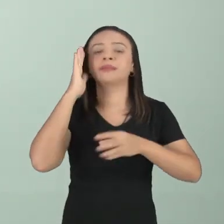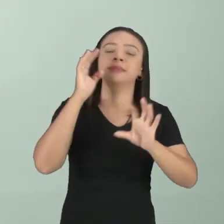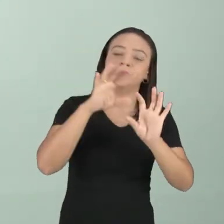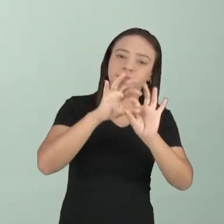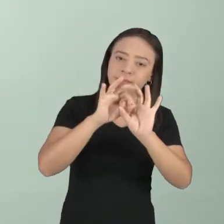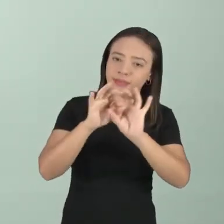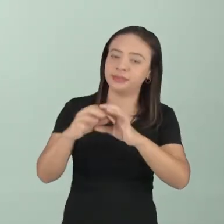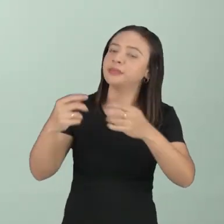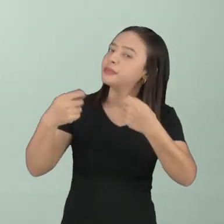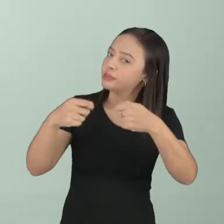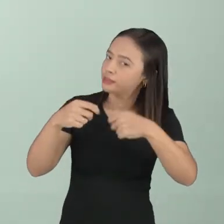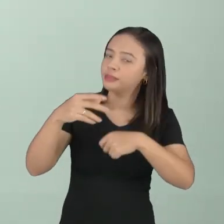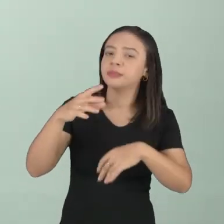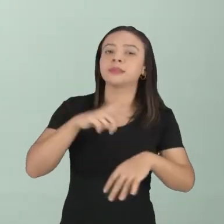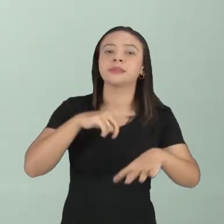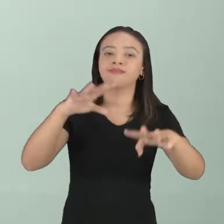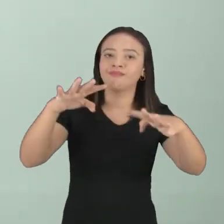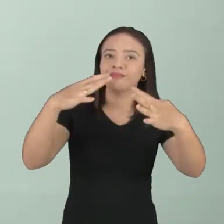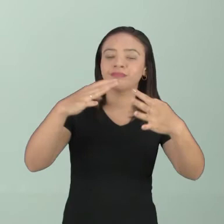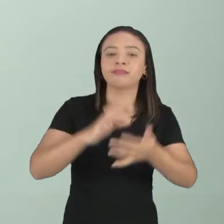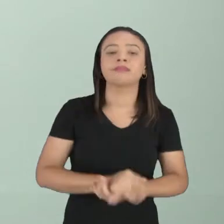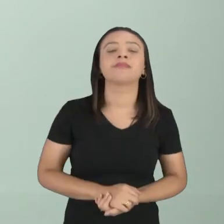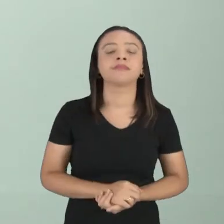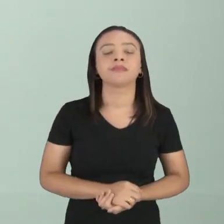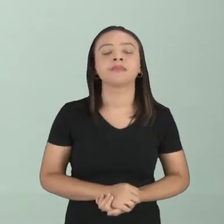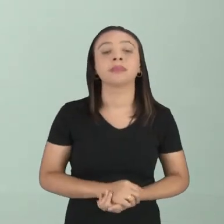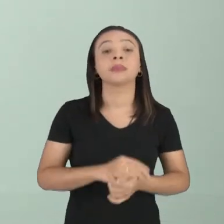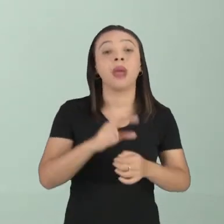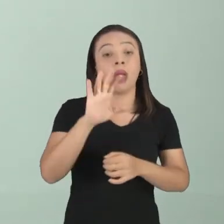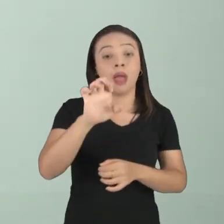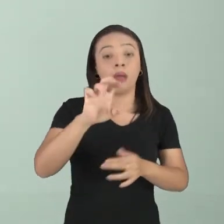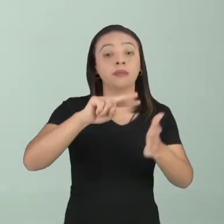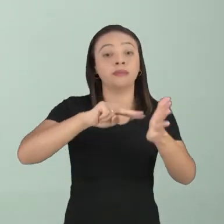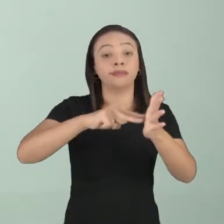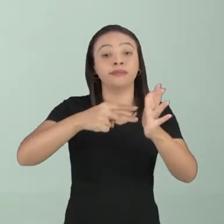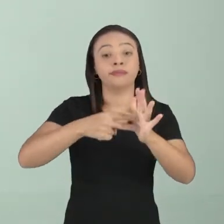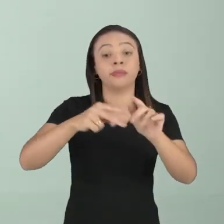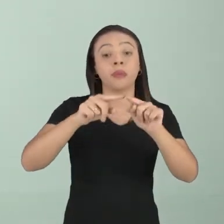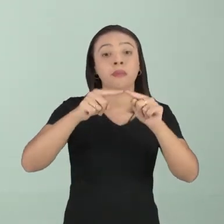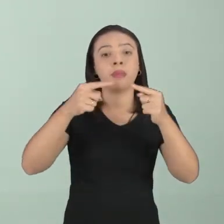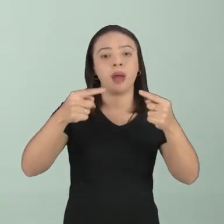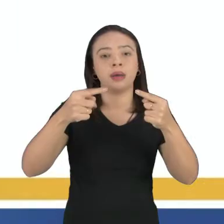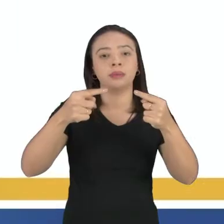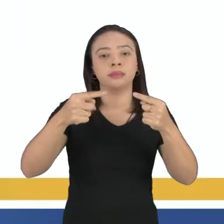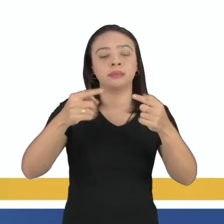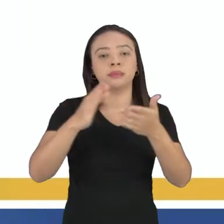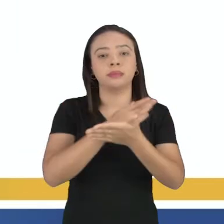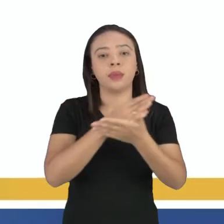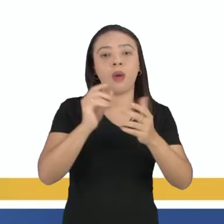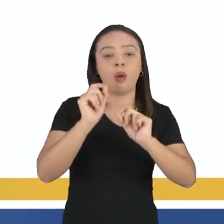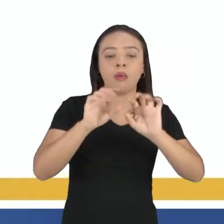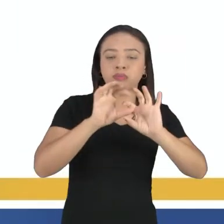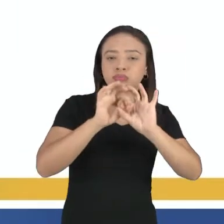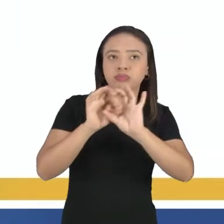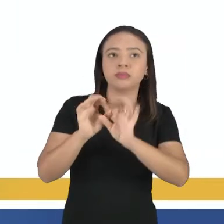apareceu uma ali que tem valor de mas, né? Dependendo do contexto, tá?